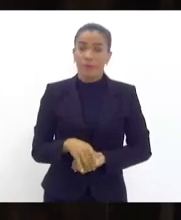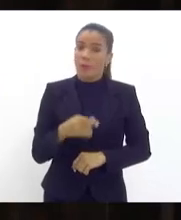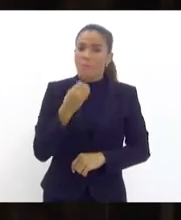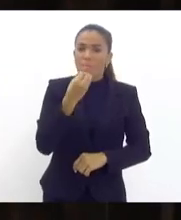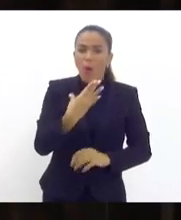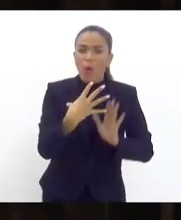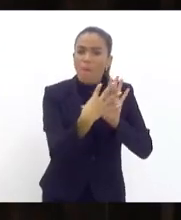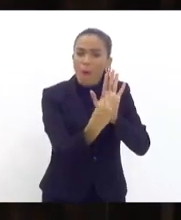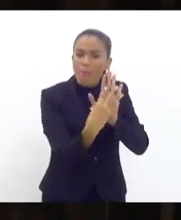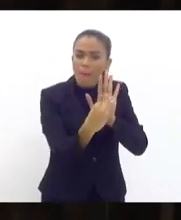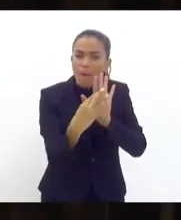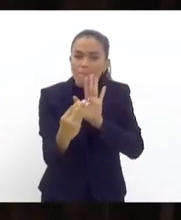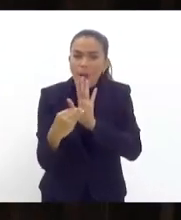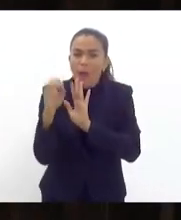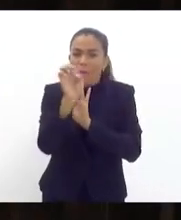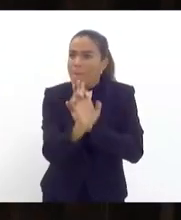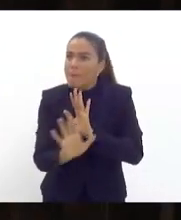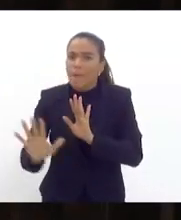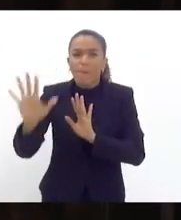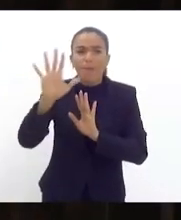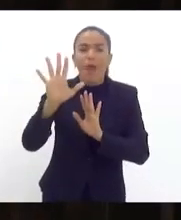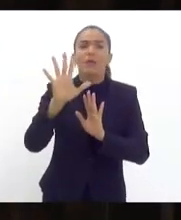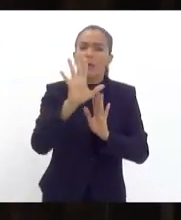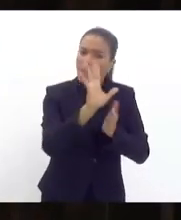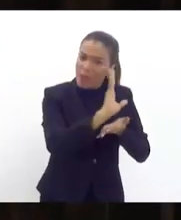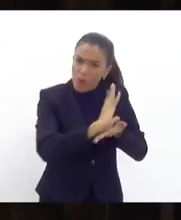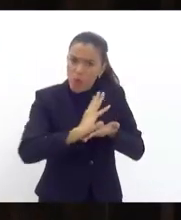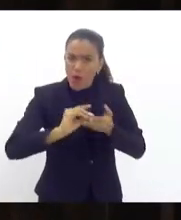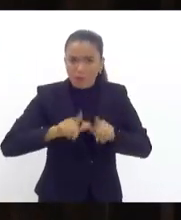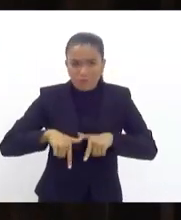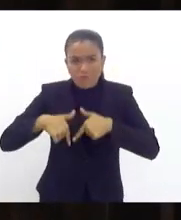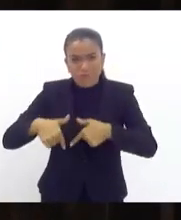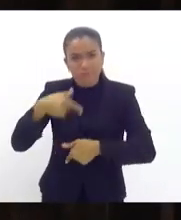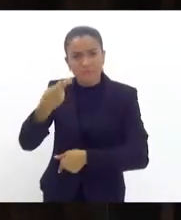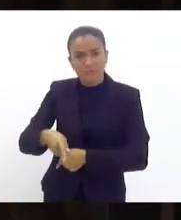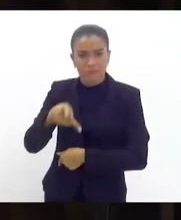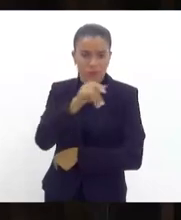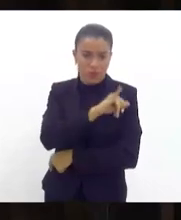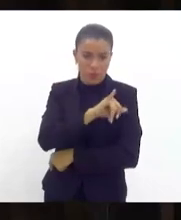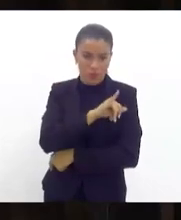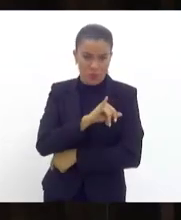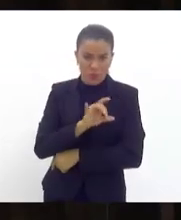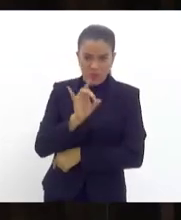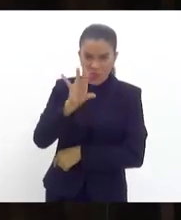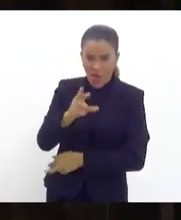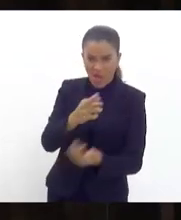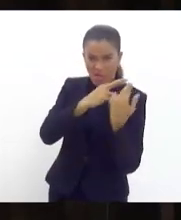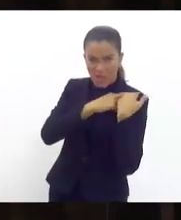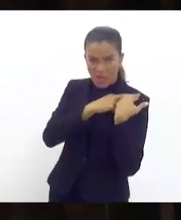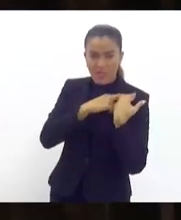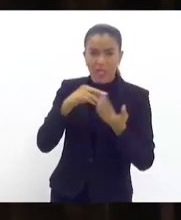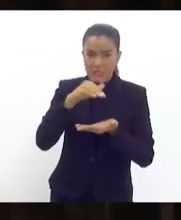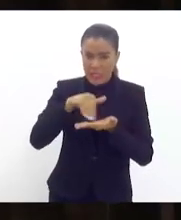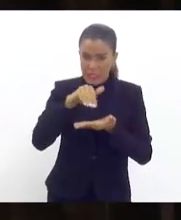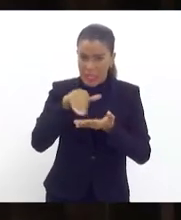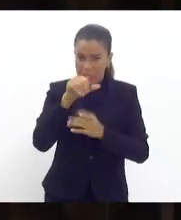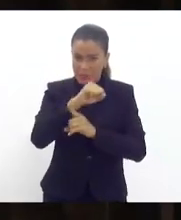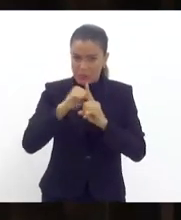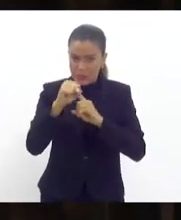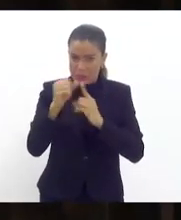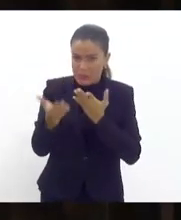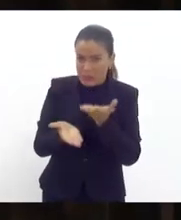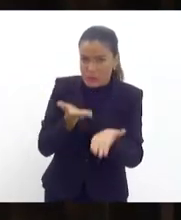se tivesse seja da onde for e copiar e a questão social não cabe somente a secretaria Assistência Social